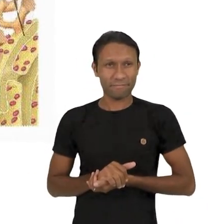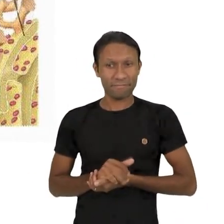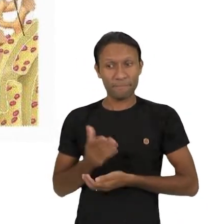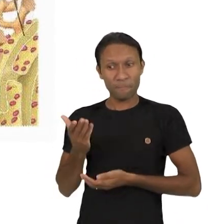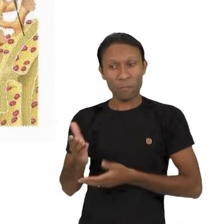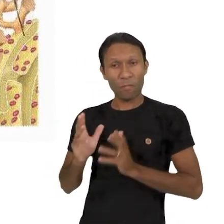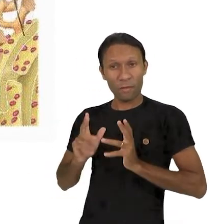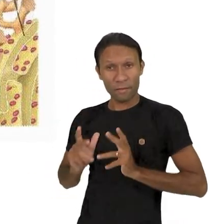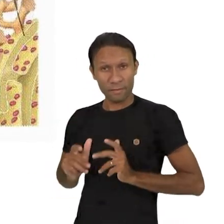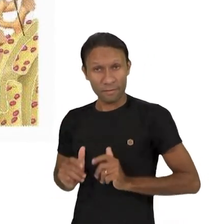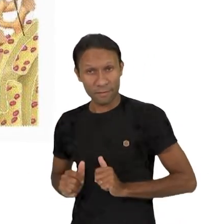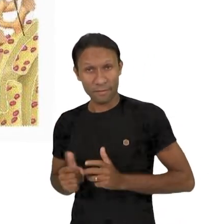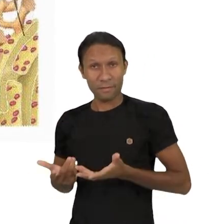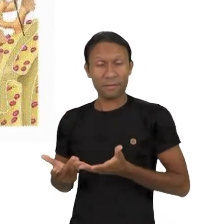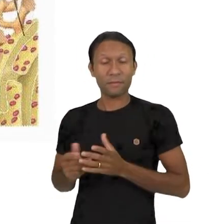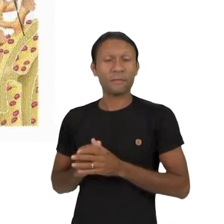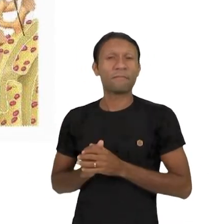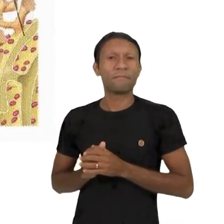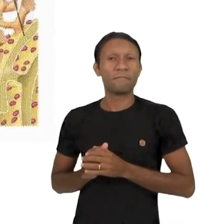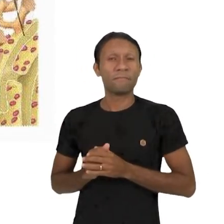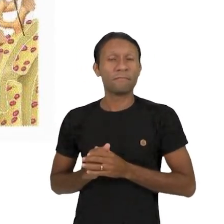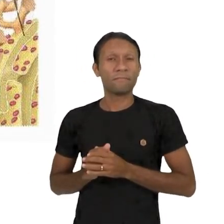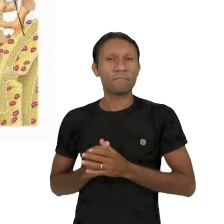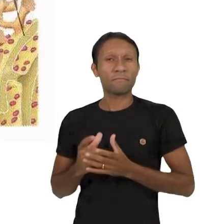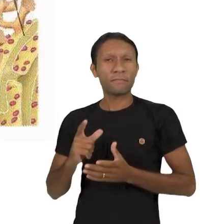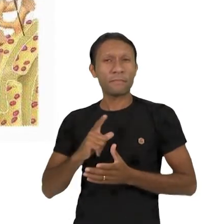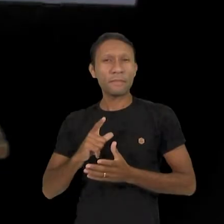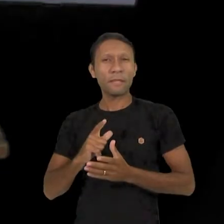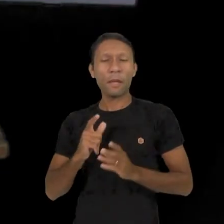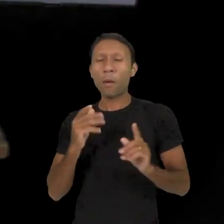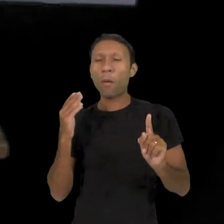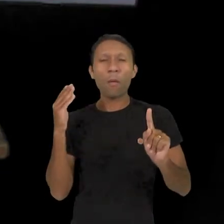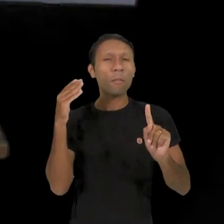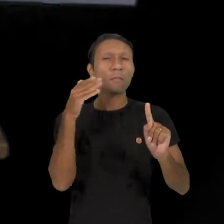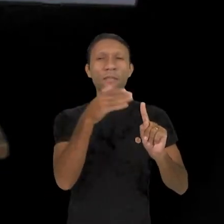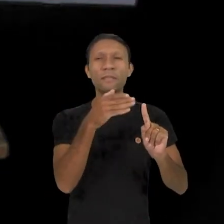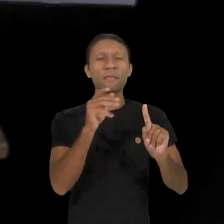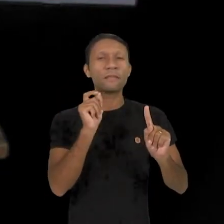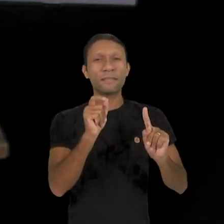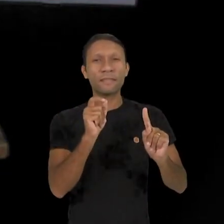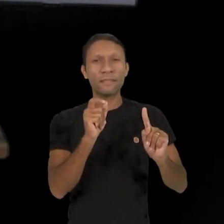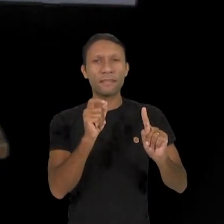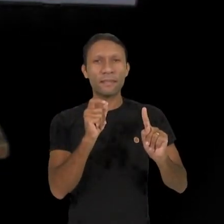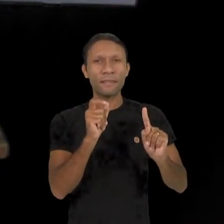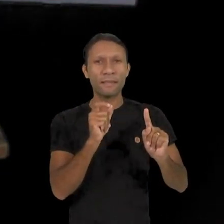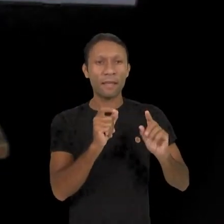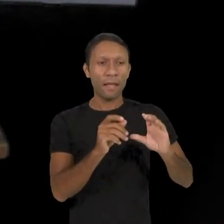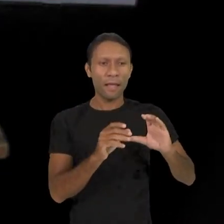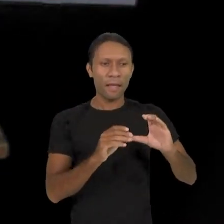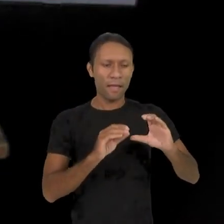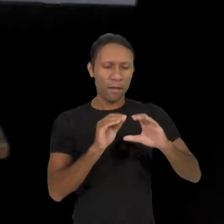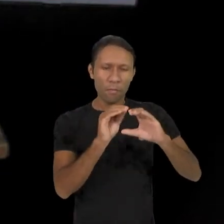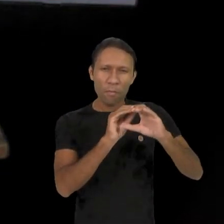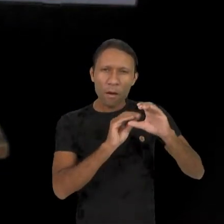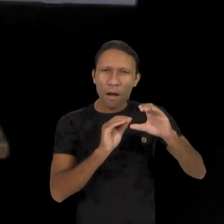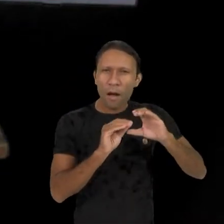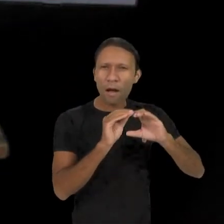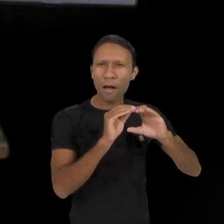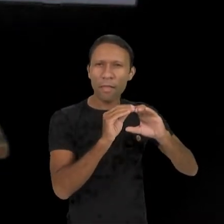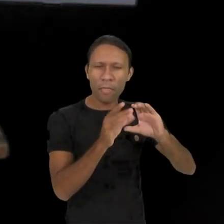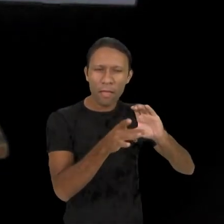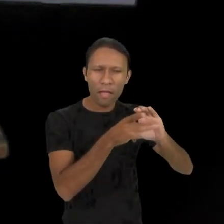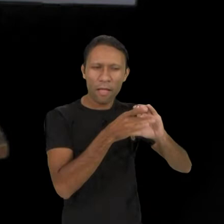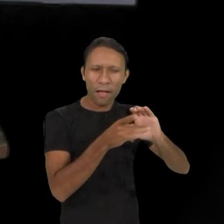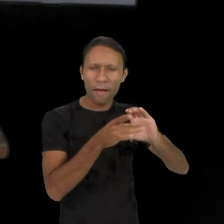Esse retículo, ou esses retículos, tá, vão ter a função do seguinte. O rugoso, ele vai estar